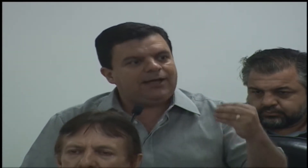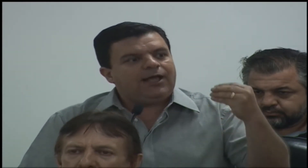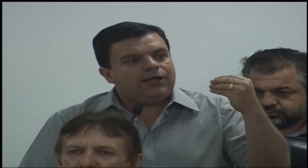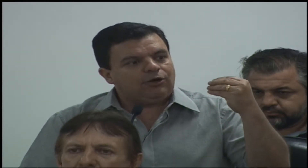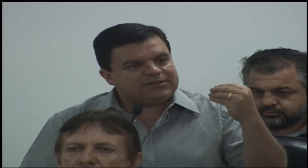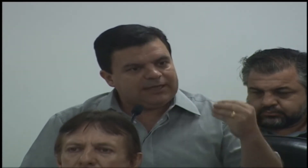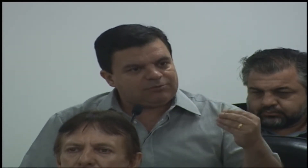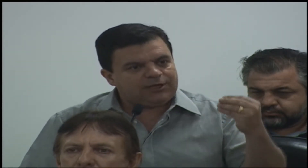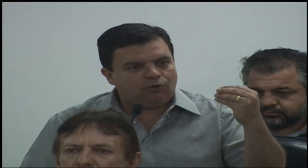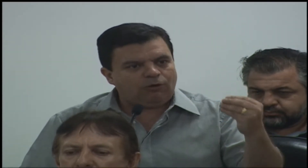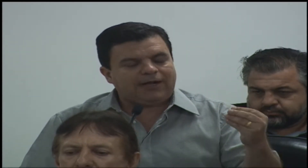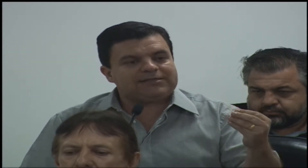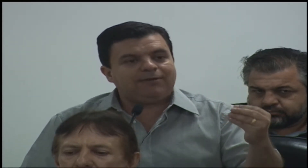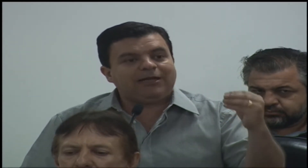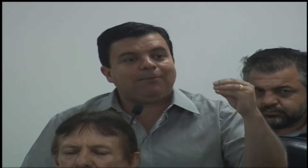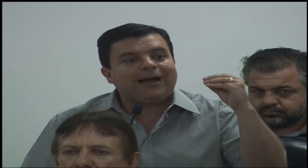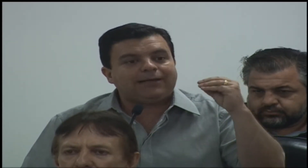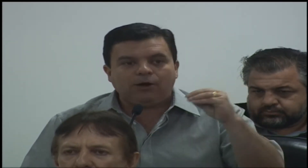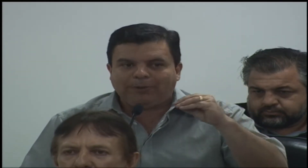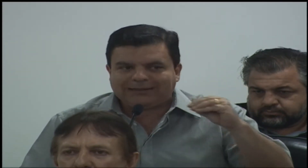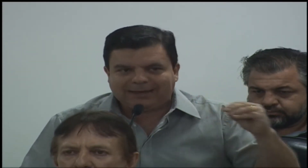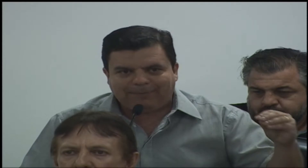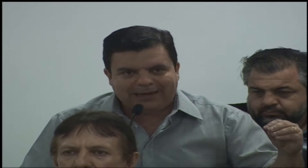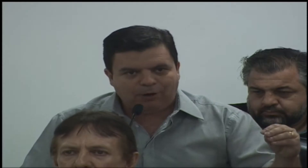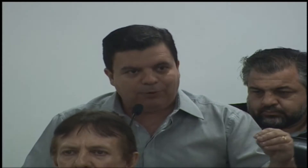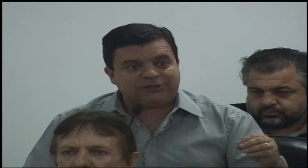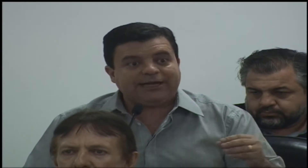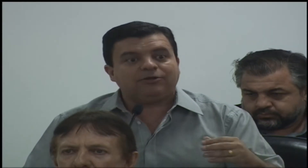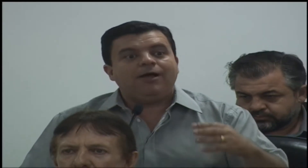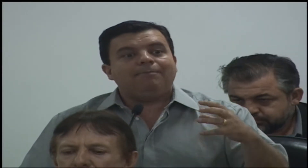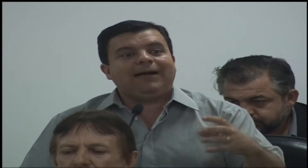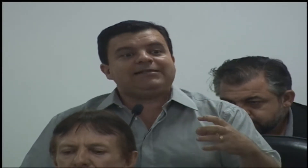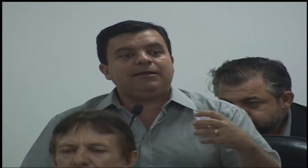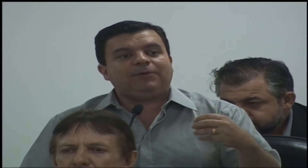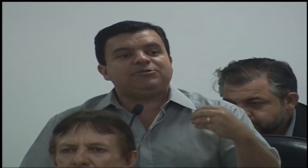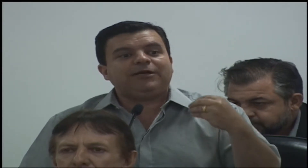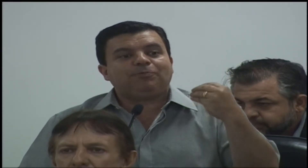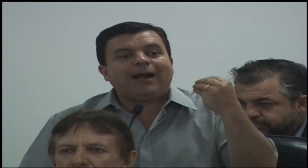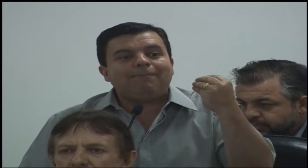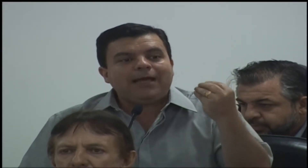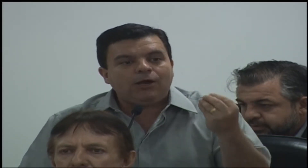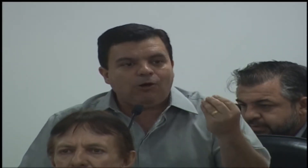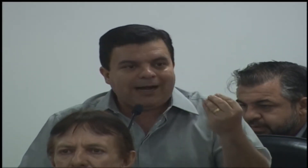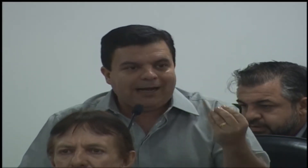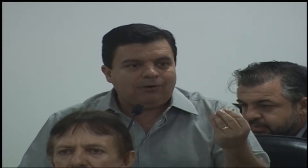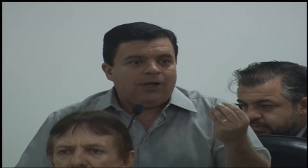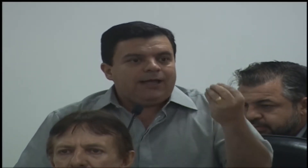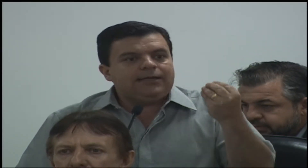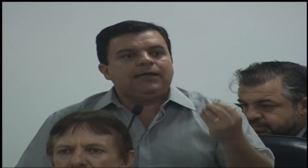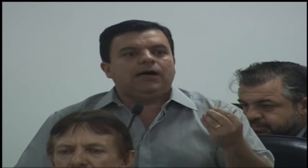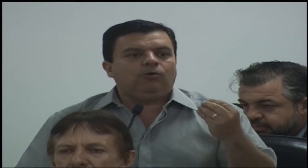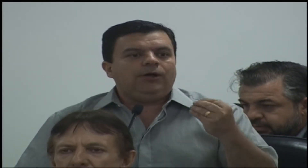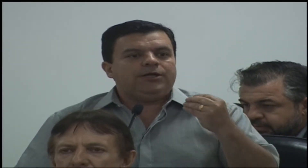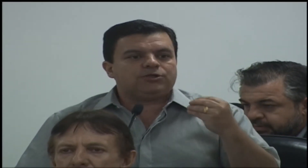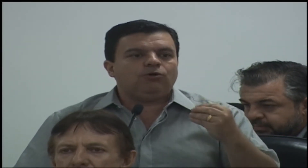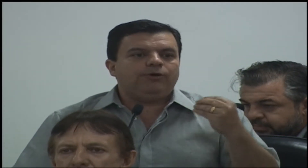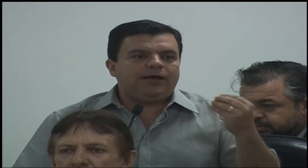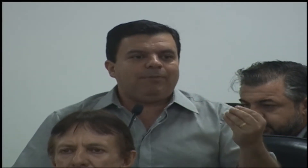emenda que não excluísse totalmente a pessoa do cadastro da habitação, caso ela invadisse. Eu gostaria